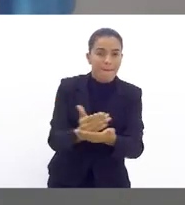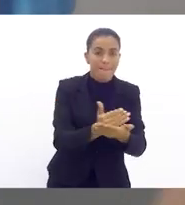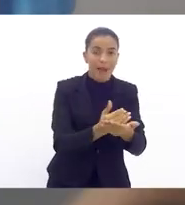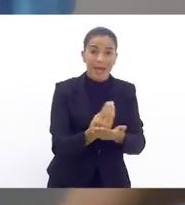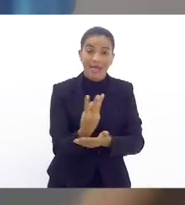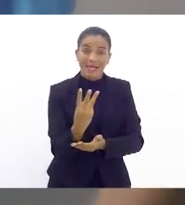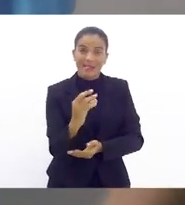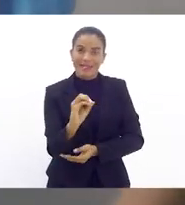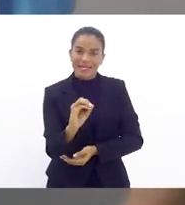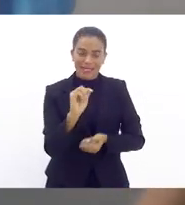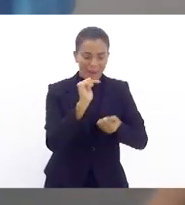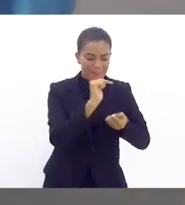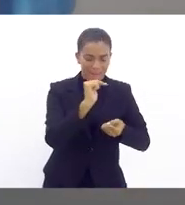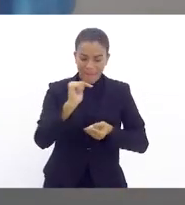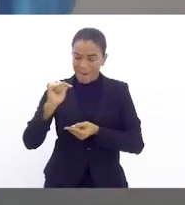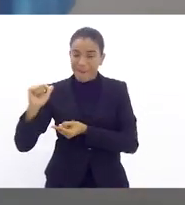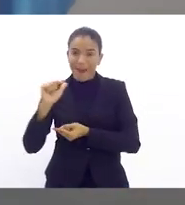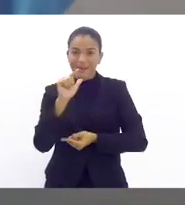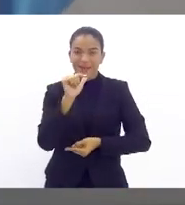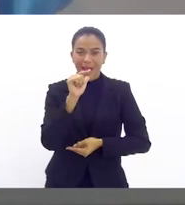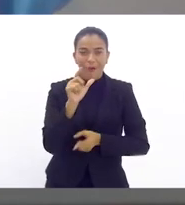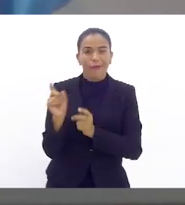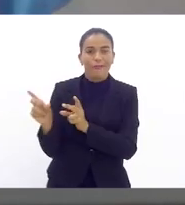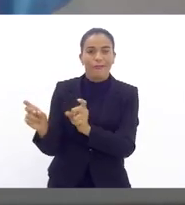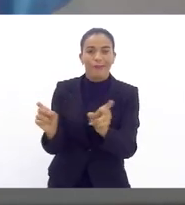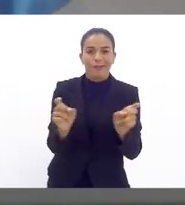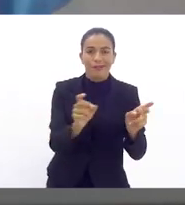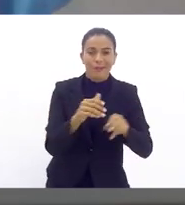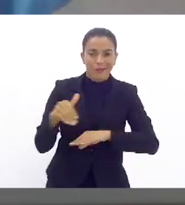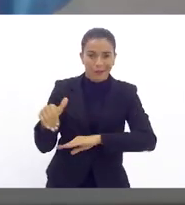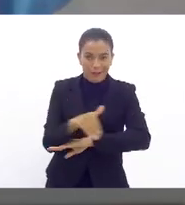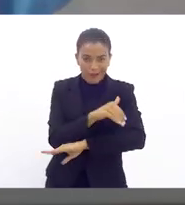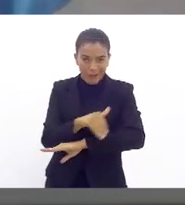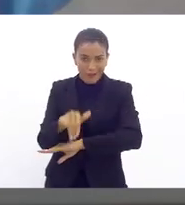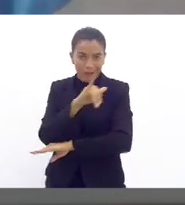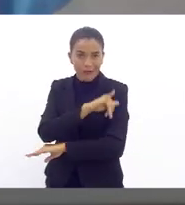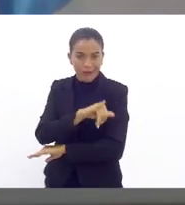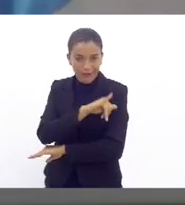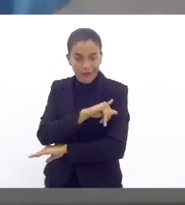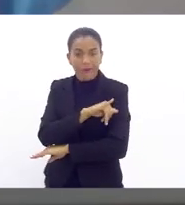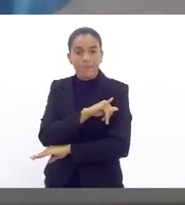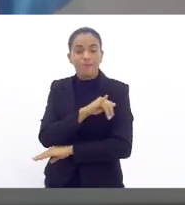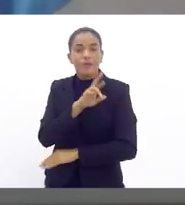água que são vendidas nas ruas do Rio de Janeiro. E os resultados